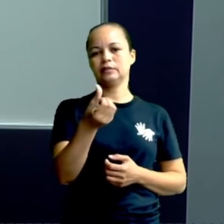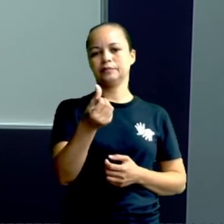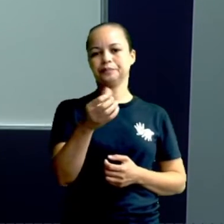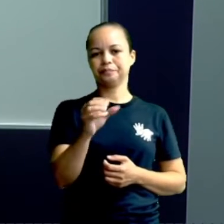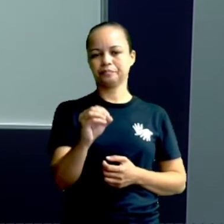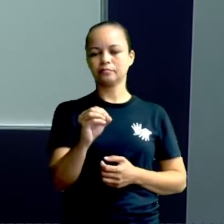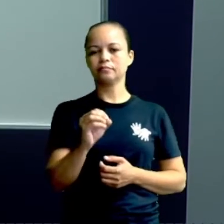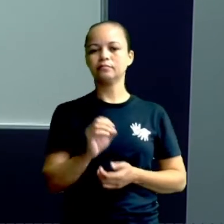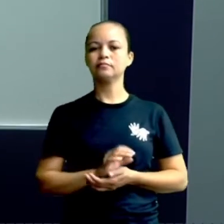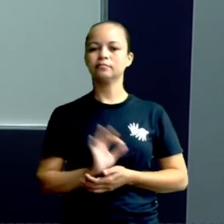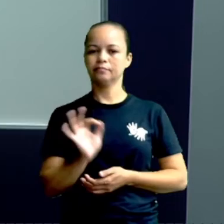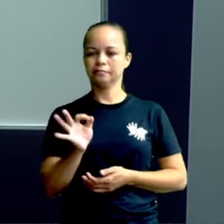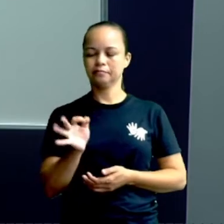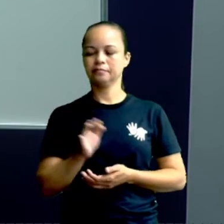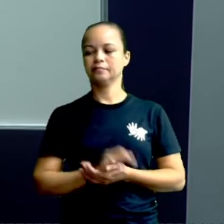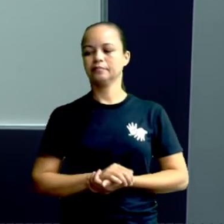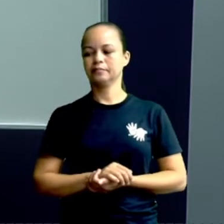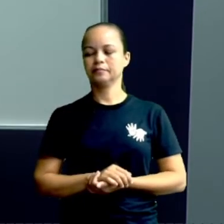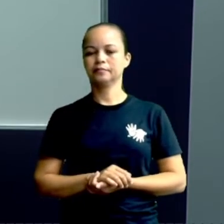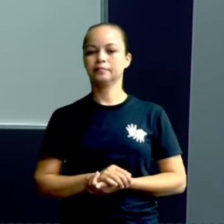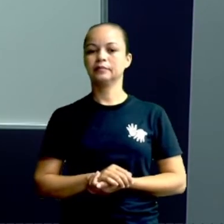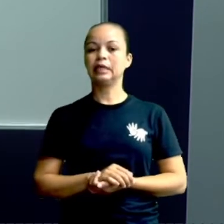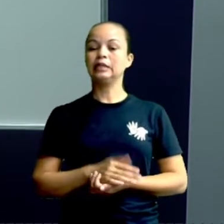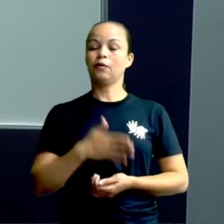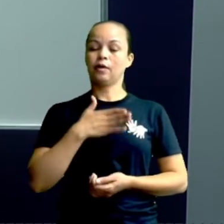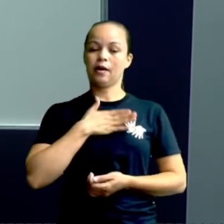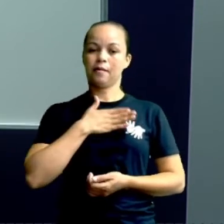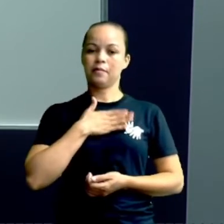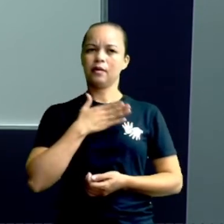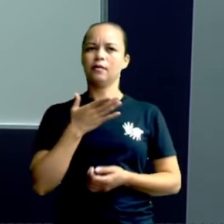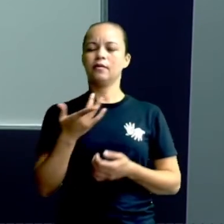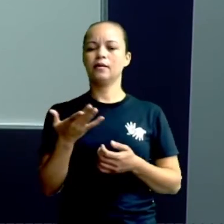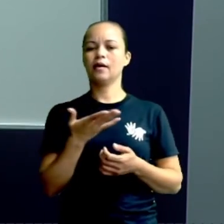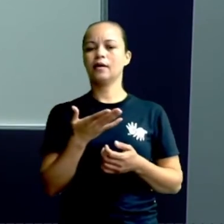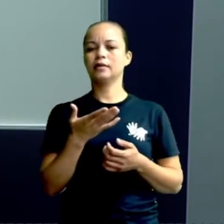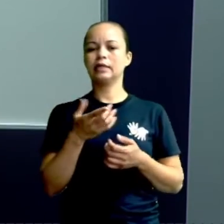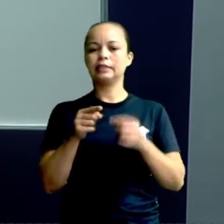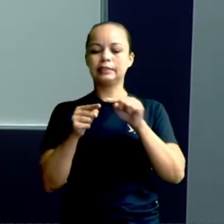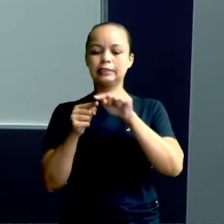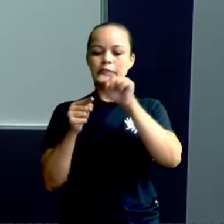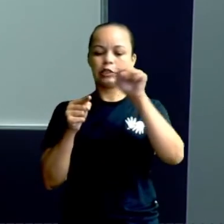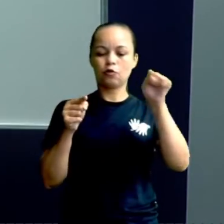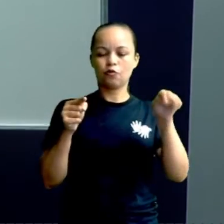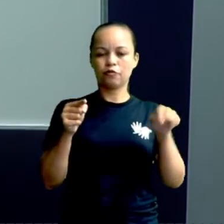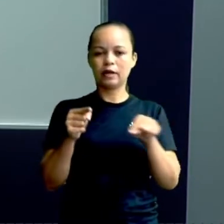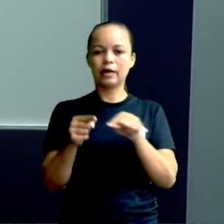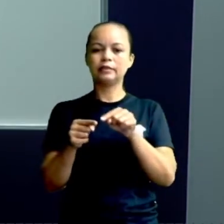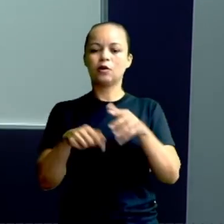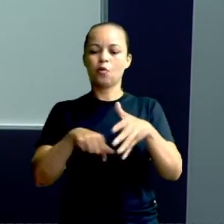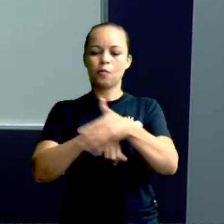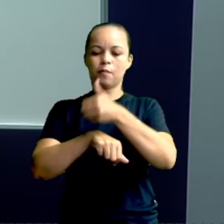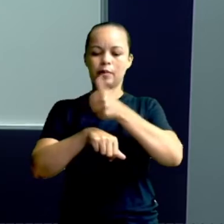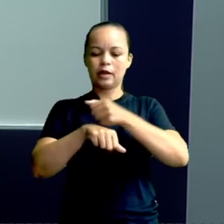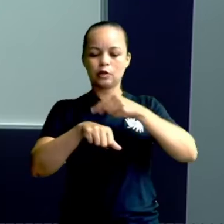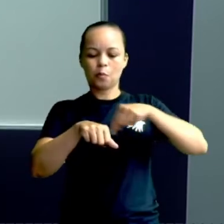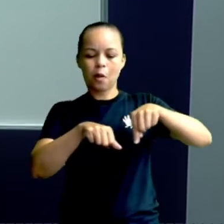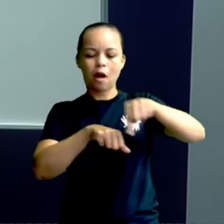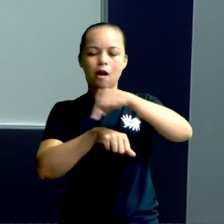360. Tá certo? Então, a minha circunferência, o comprimento dessa praça